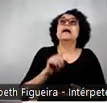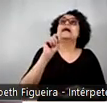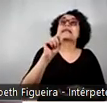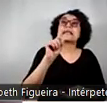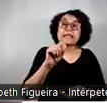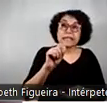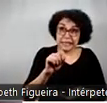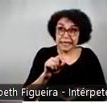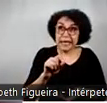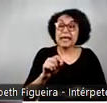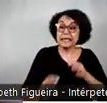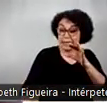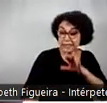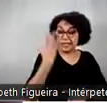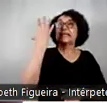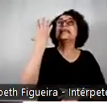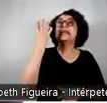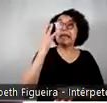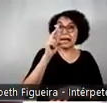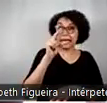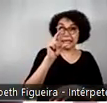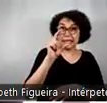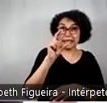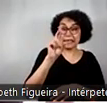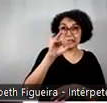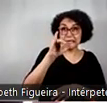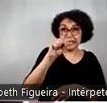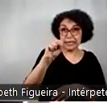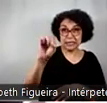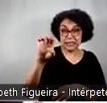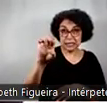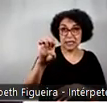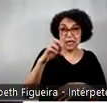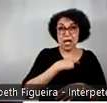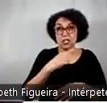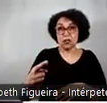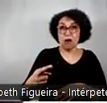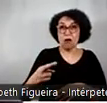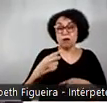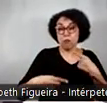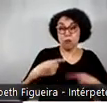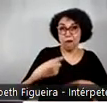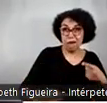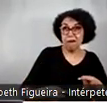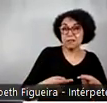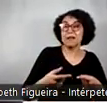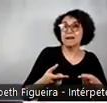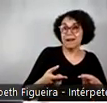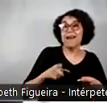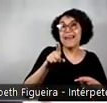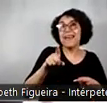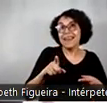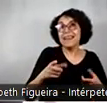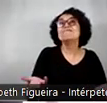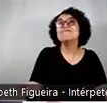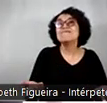né? E aí a gente pergunta, né, por que que o Estado, né, ele está preocupado, né, ele está